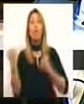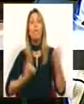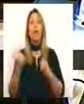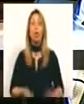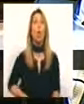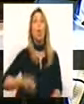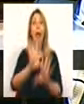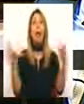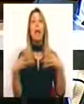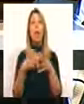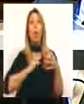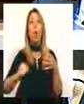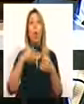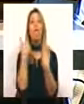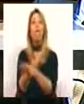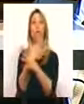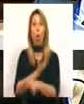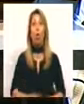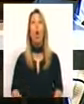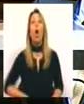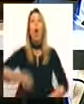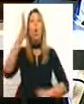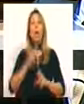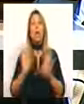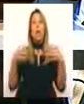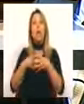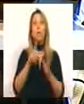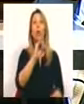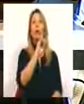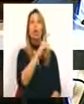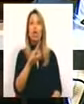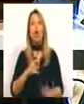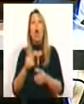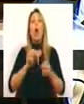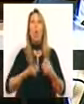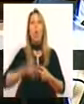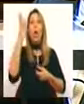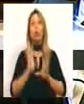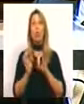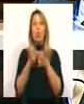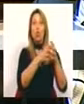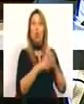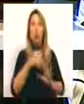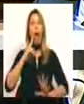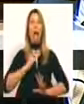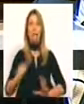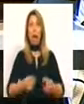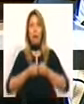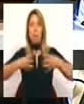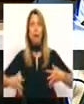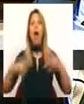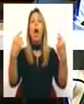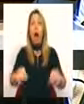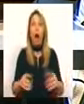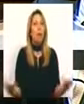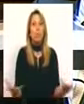quantas equipas de logística, quantos grupos de ataque ampliado, o que é que vai fazer a FEB? As corporações não sabem o que é